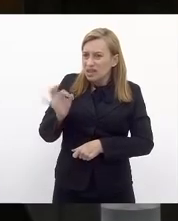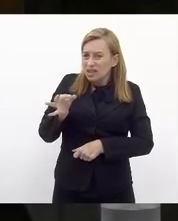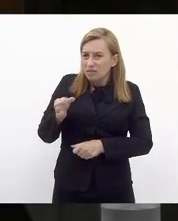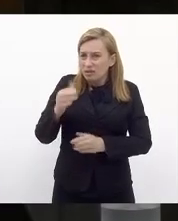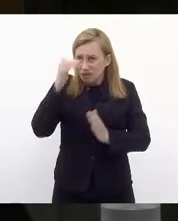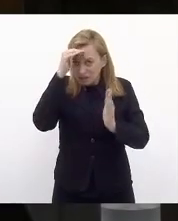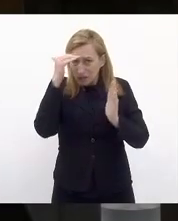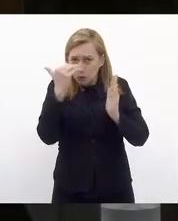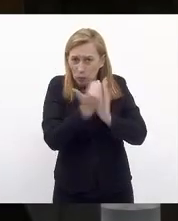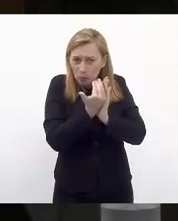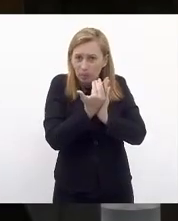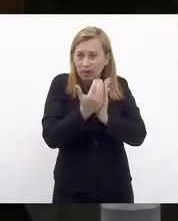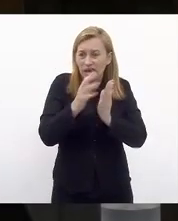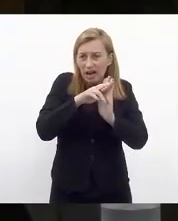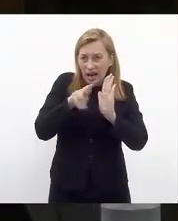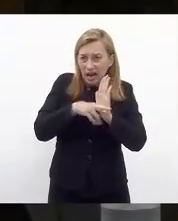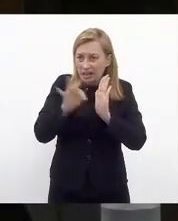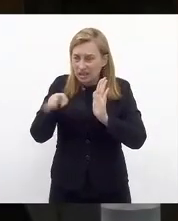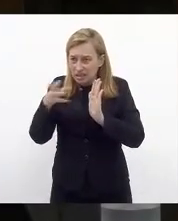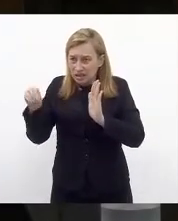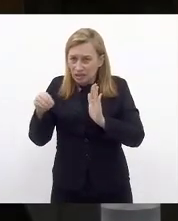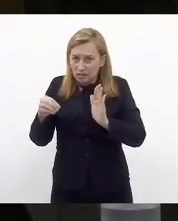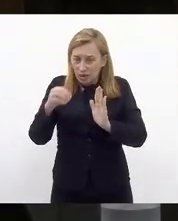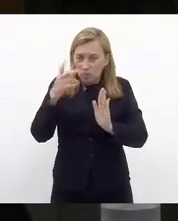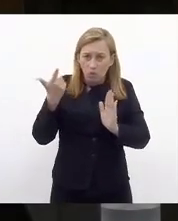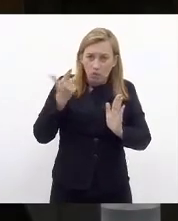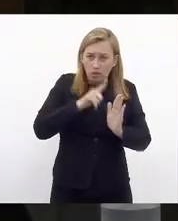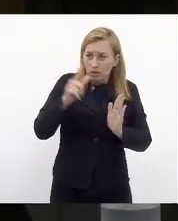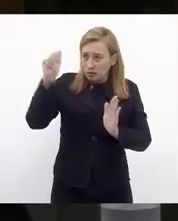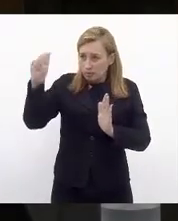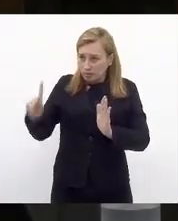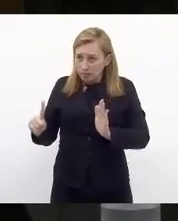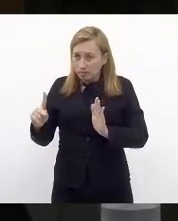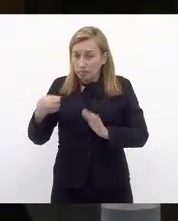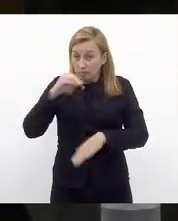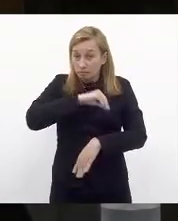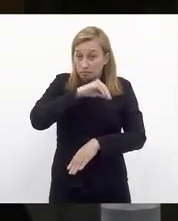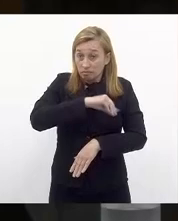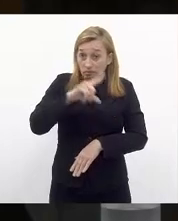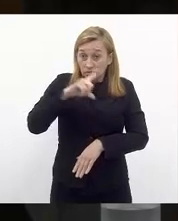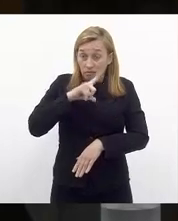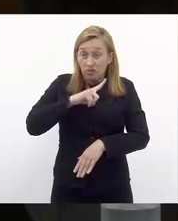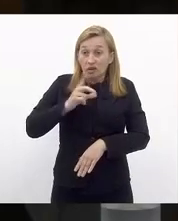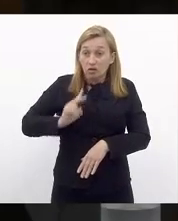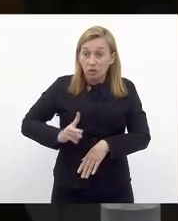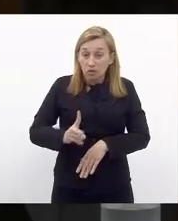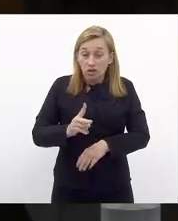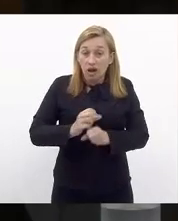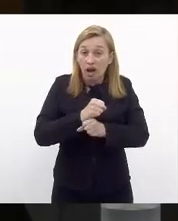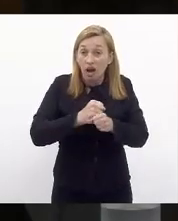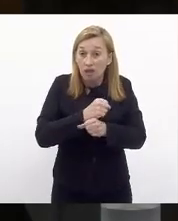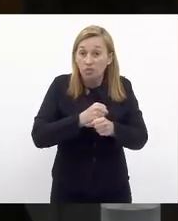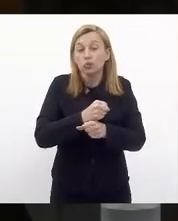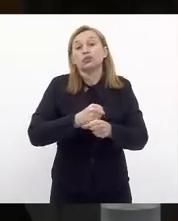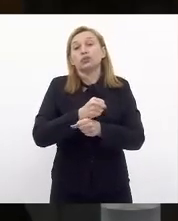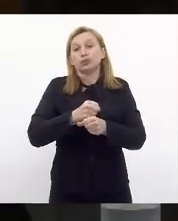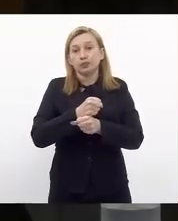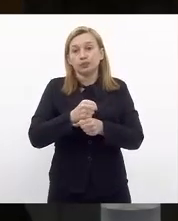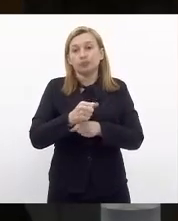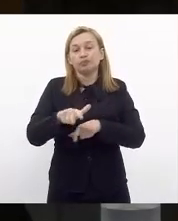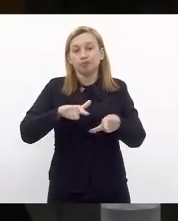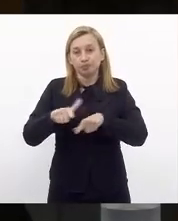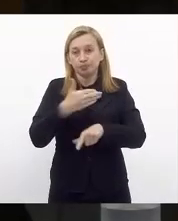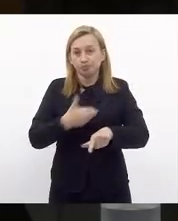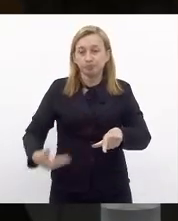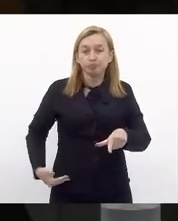tá cumprindo a regra de transição para se aposentar com seu salário aquela tem direito tem que ter amanhecer muito tempo é no